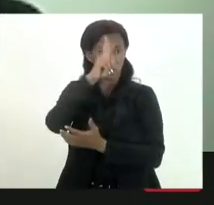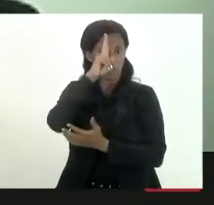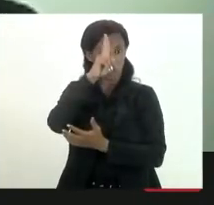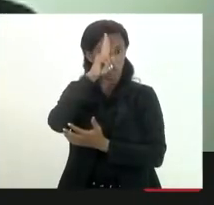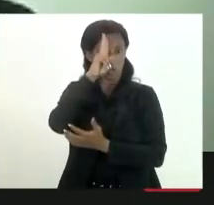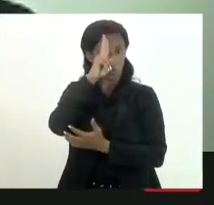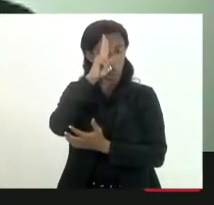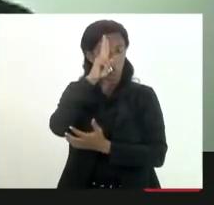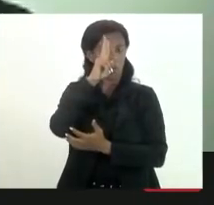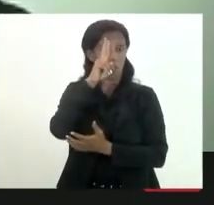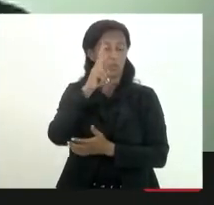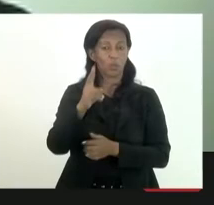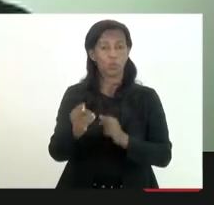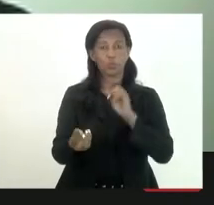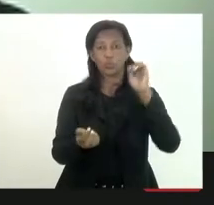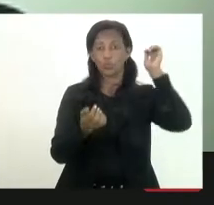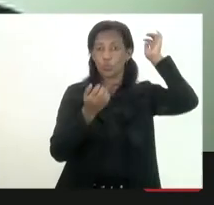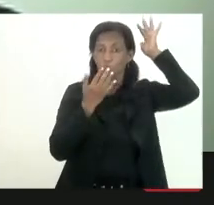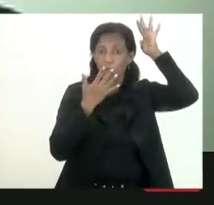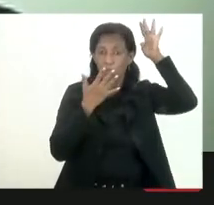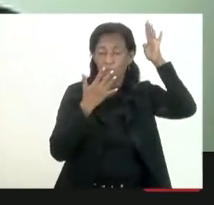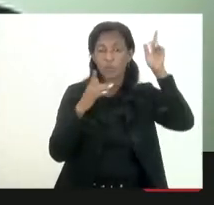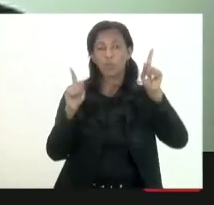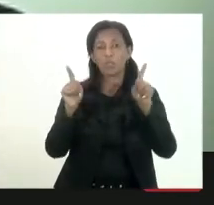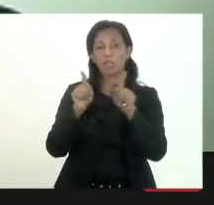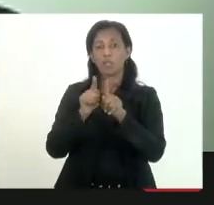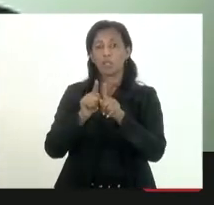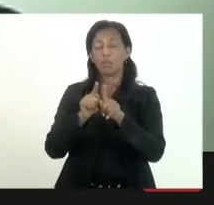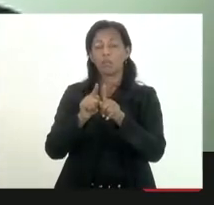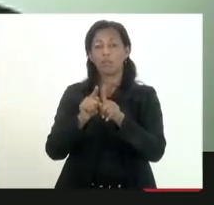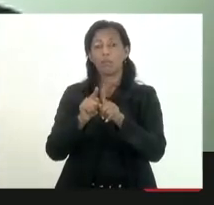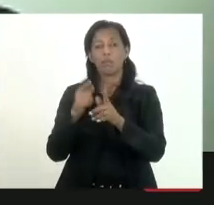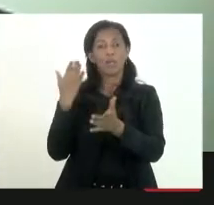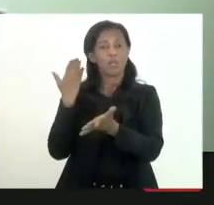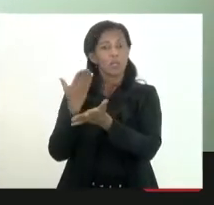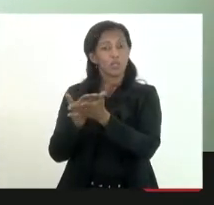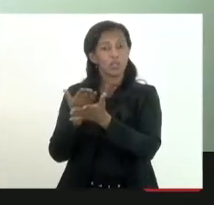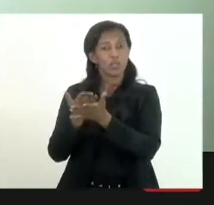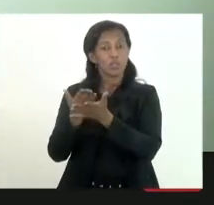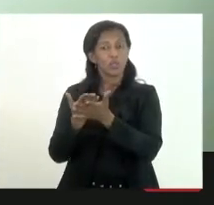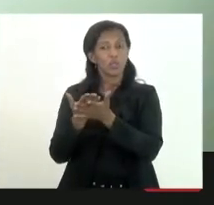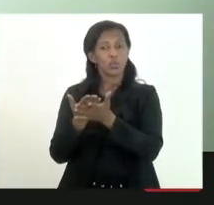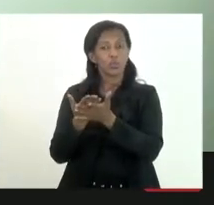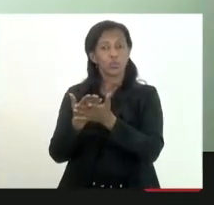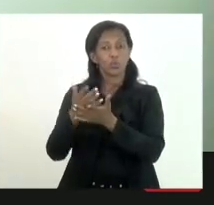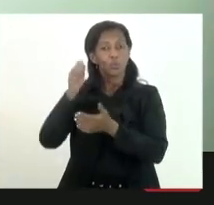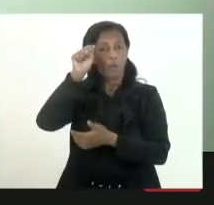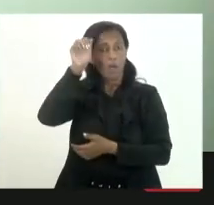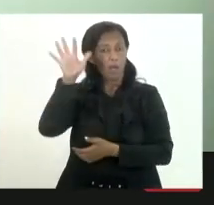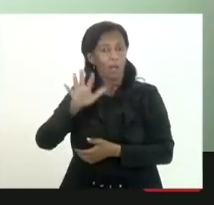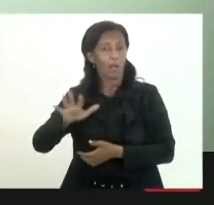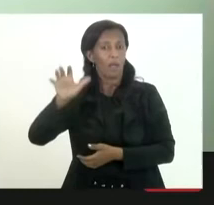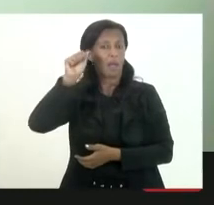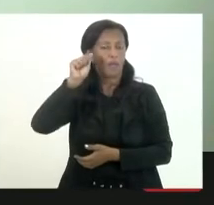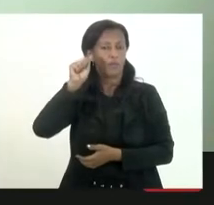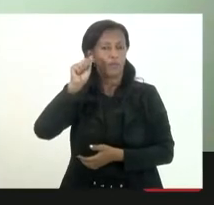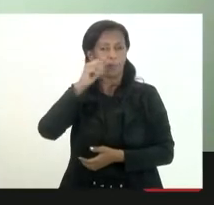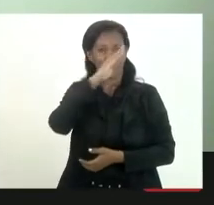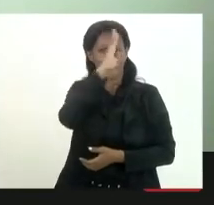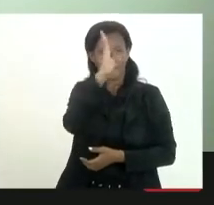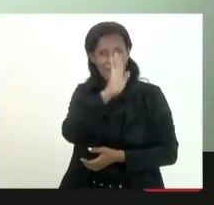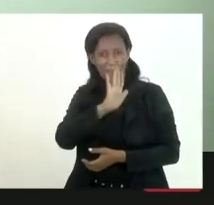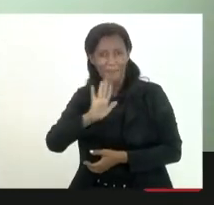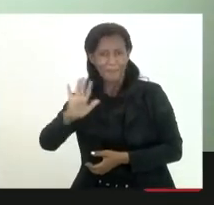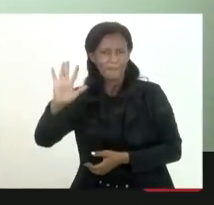cultura afro-brasileira. Me parece, né, que a existência dessa lei e a efetividade dessa lei poderia contribuir